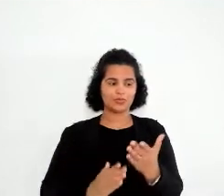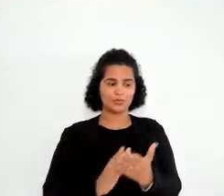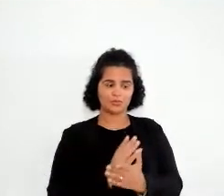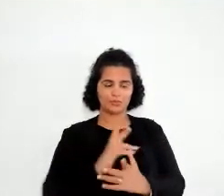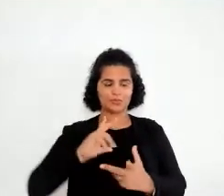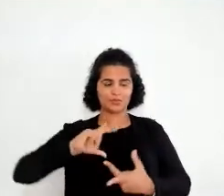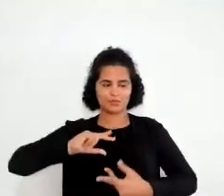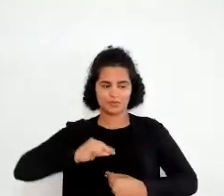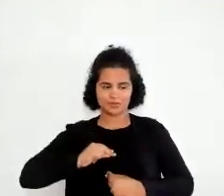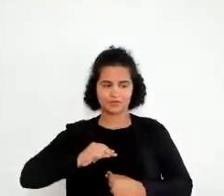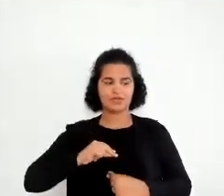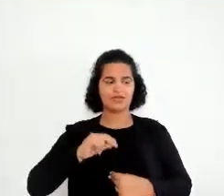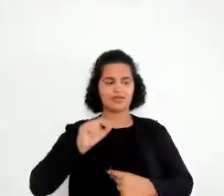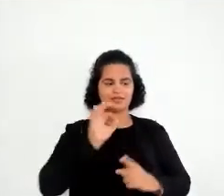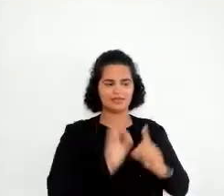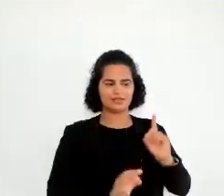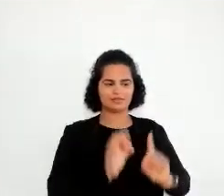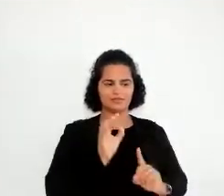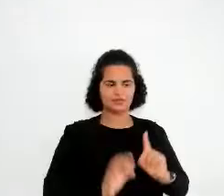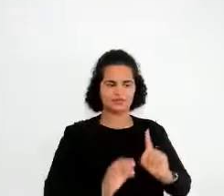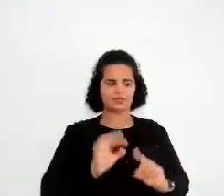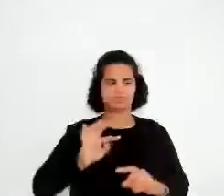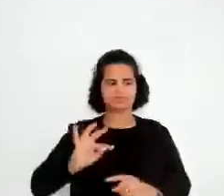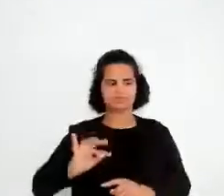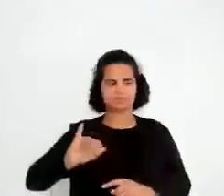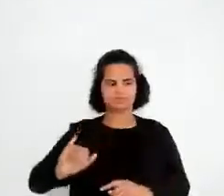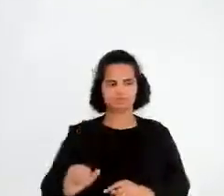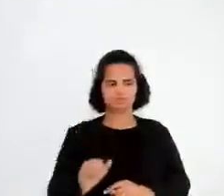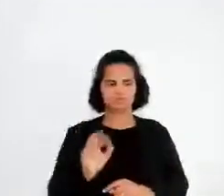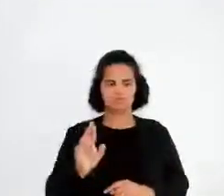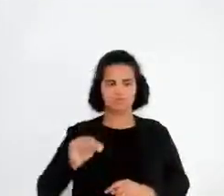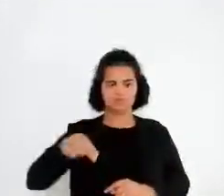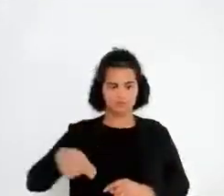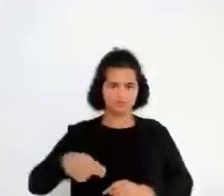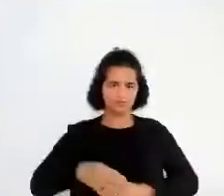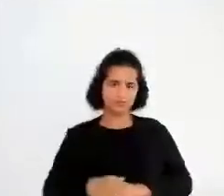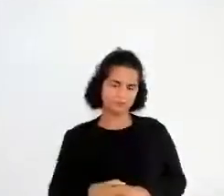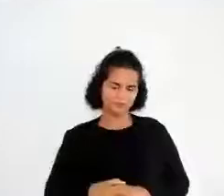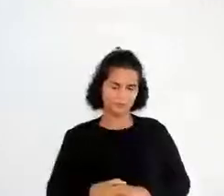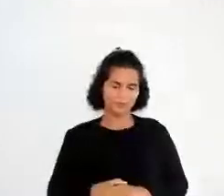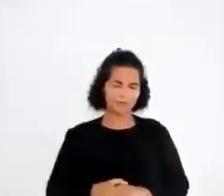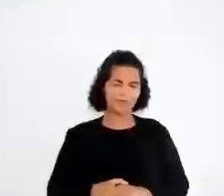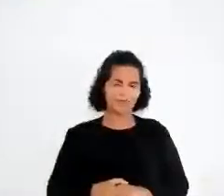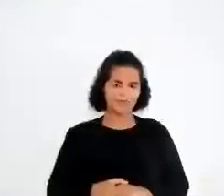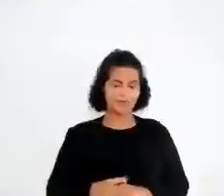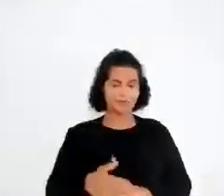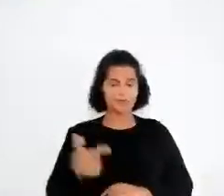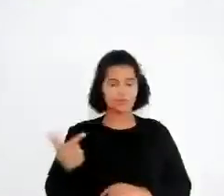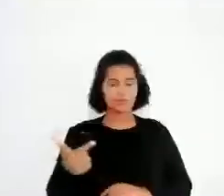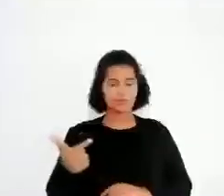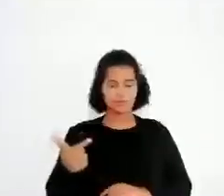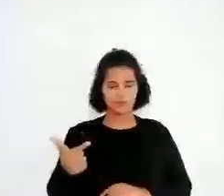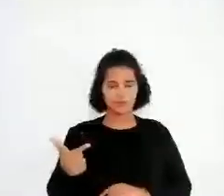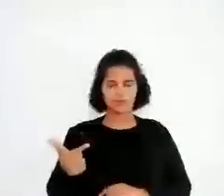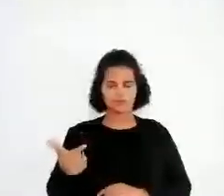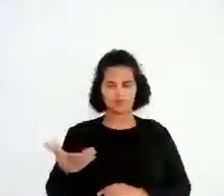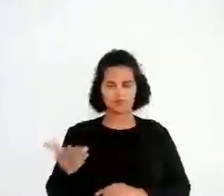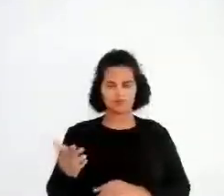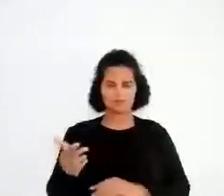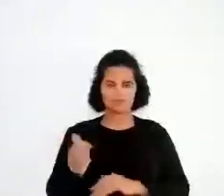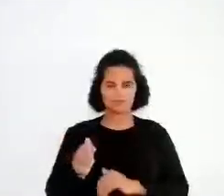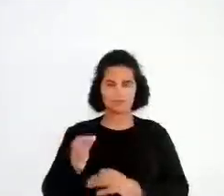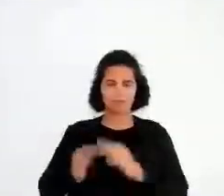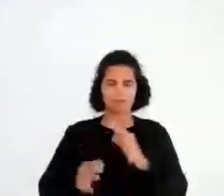cargo de desembargador do Tribunal de Justiça do Rio Grande do Norte. No segundo grau de jurisdição, ocupou vários cargos e